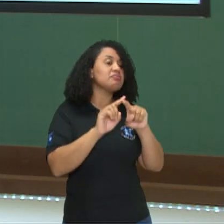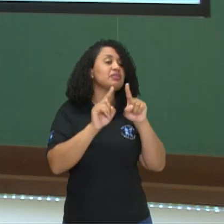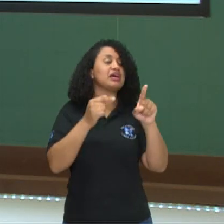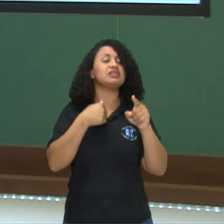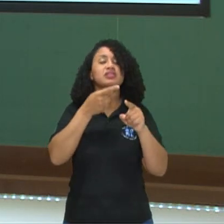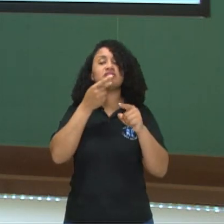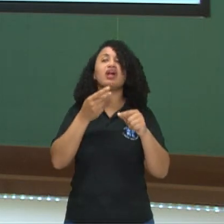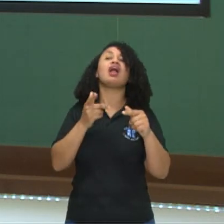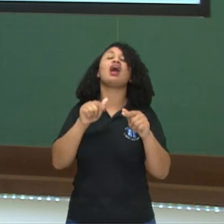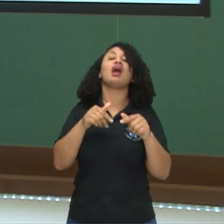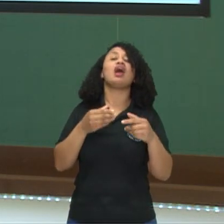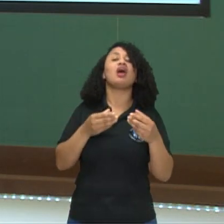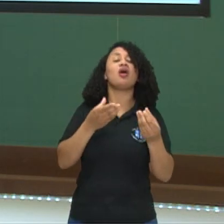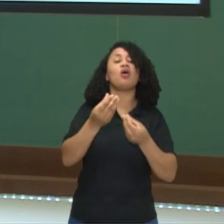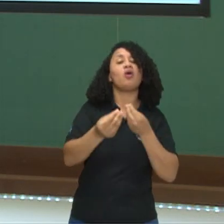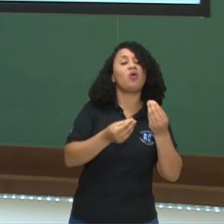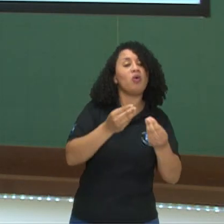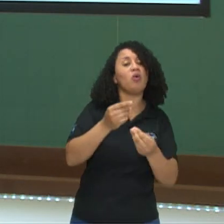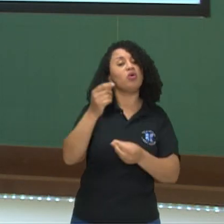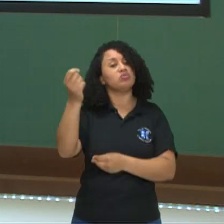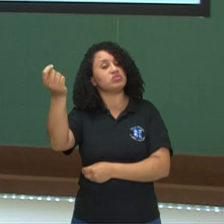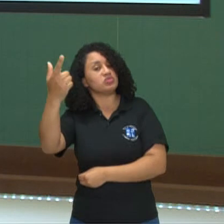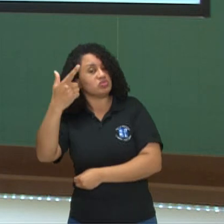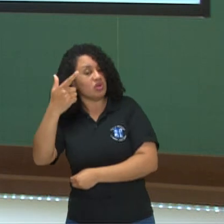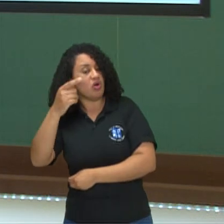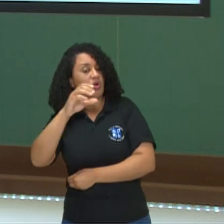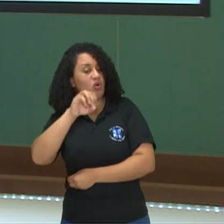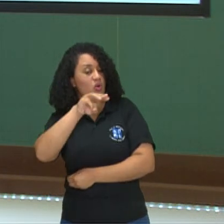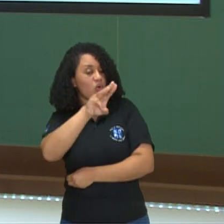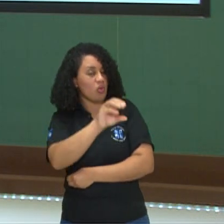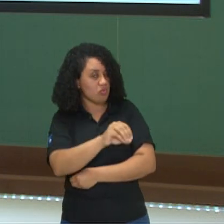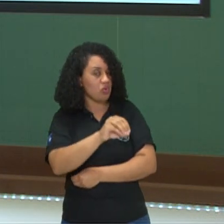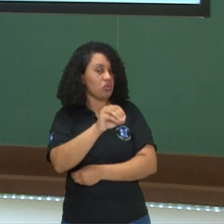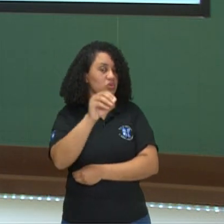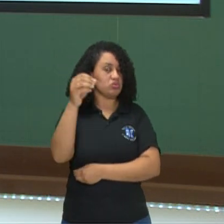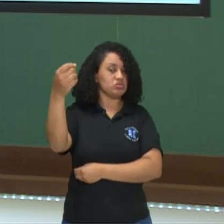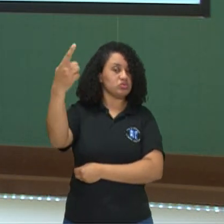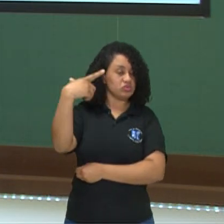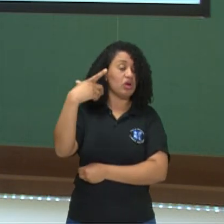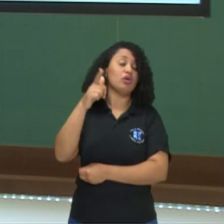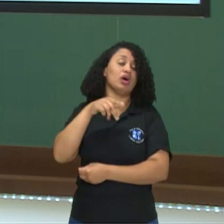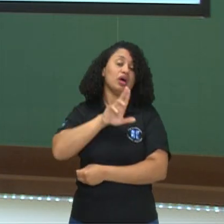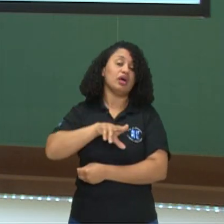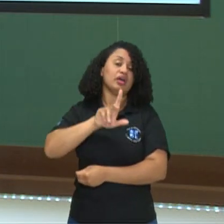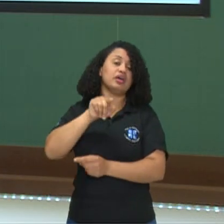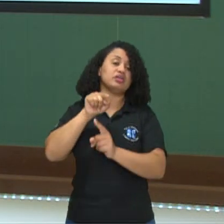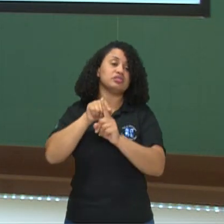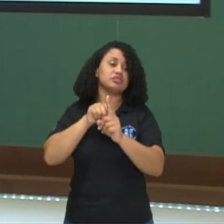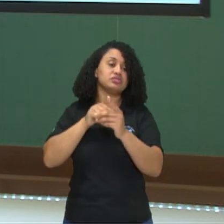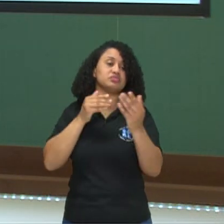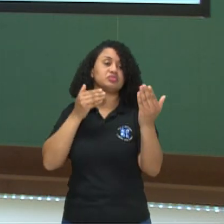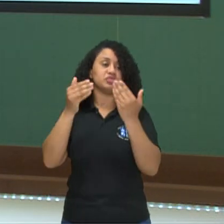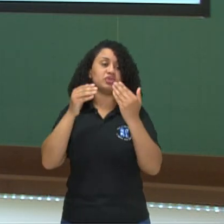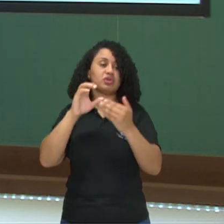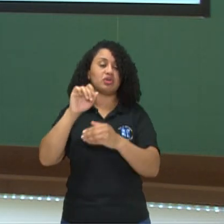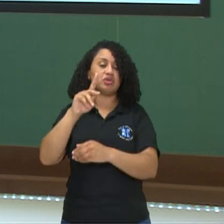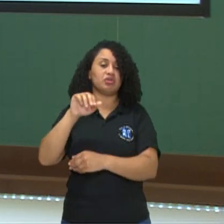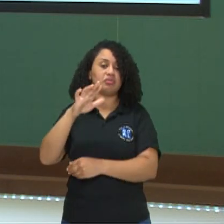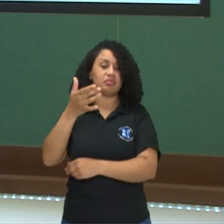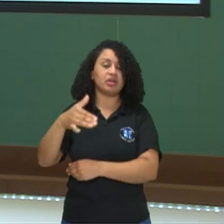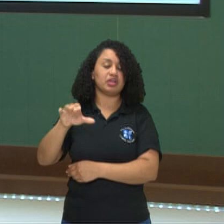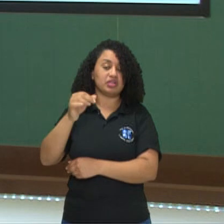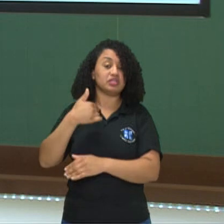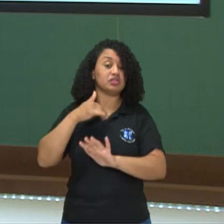diz é como o sol, usando o elemento comparativo, aí eu estou usando a figura comparação. Então, não